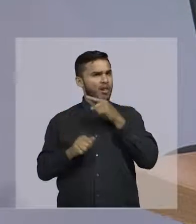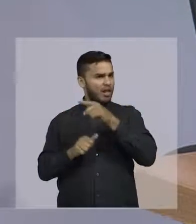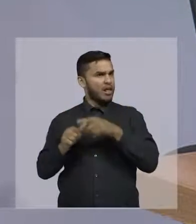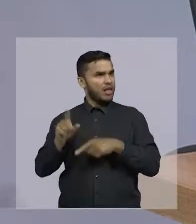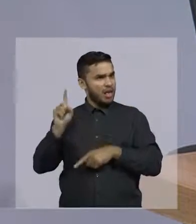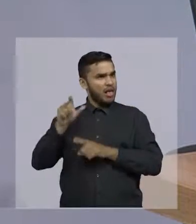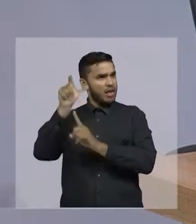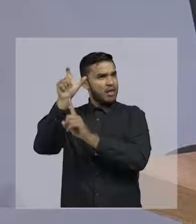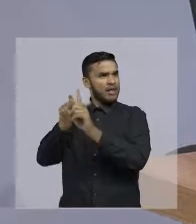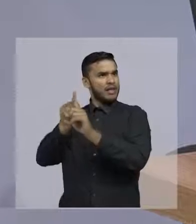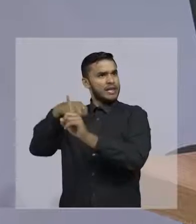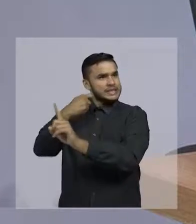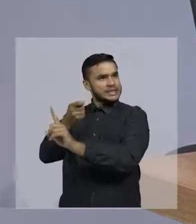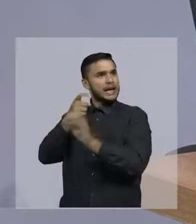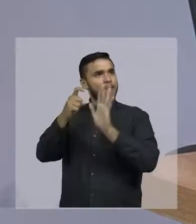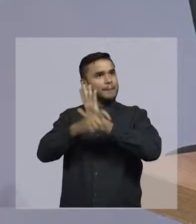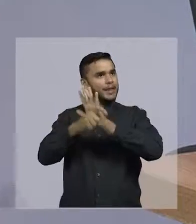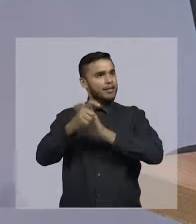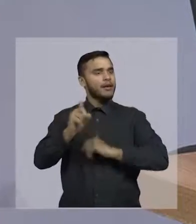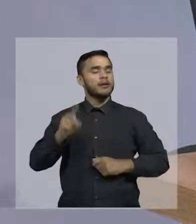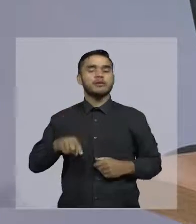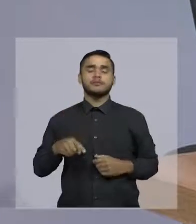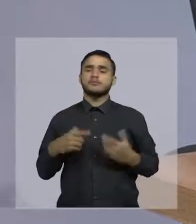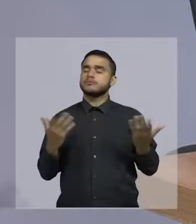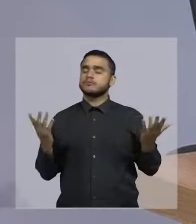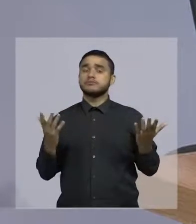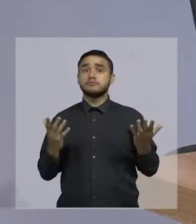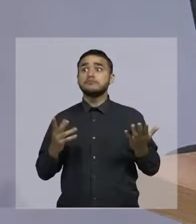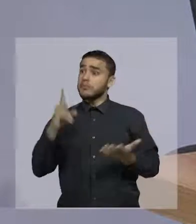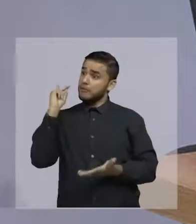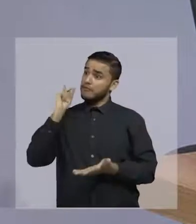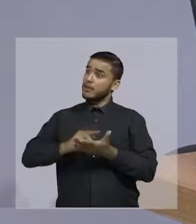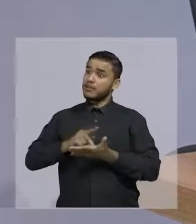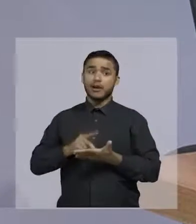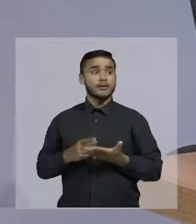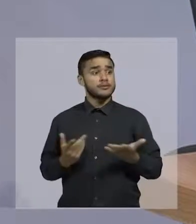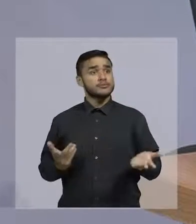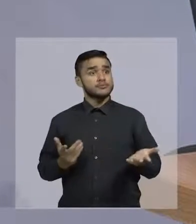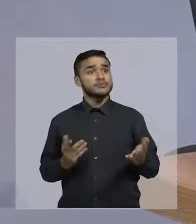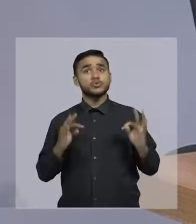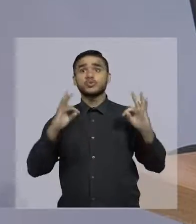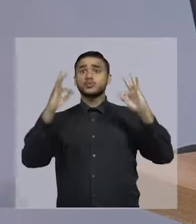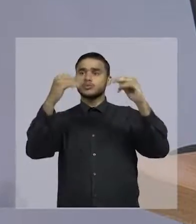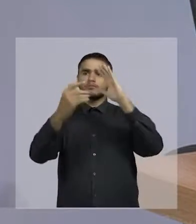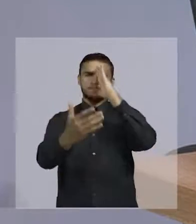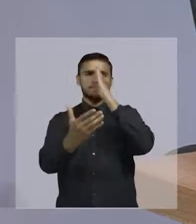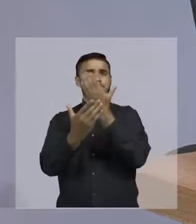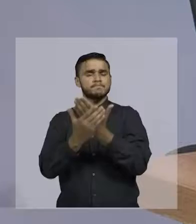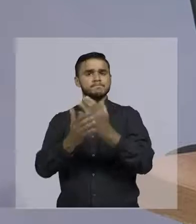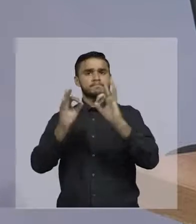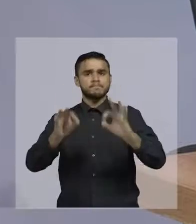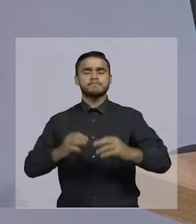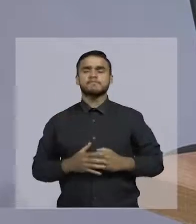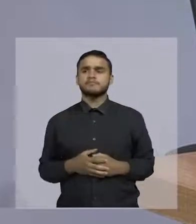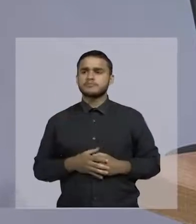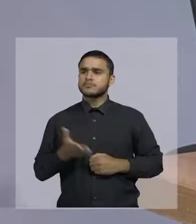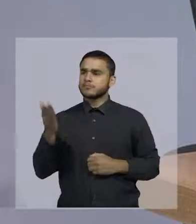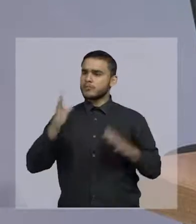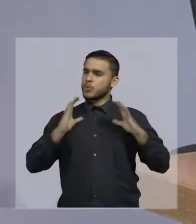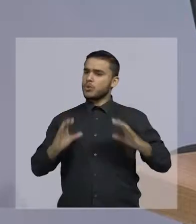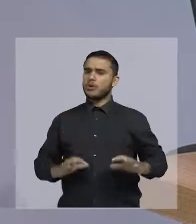mito é uma coisa que cheira a ficção. Ele é uma realidade. Pelos governos, o tipo